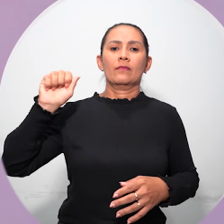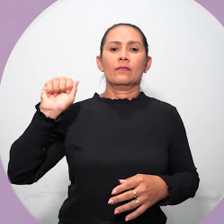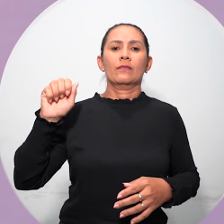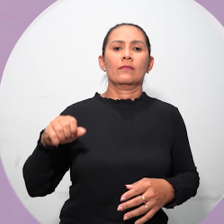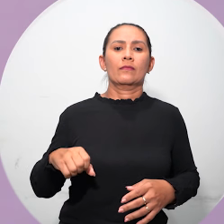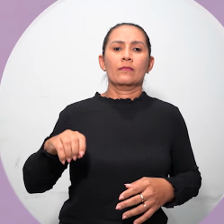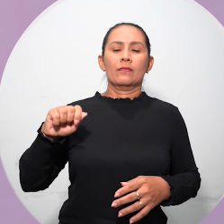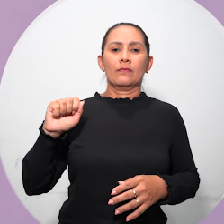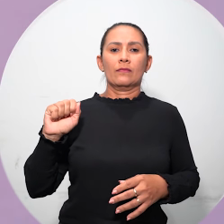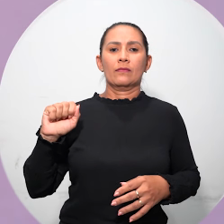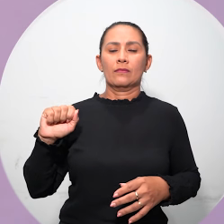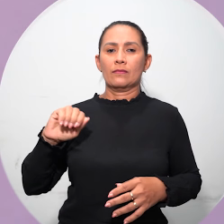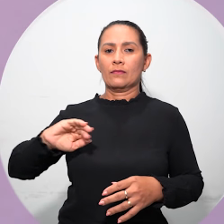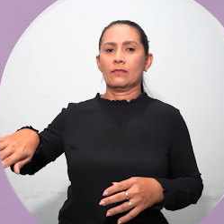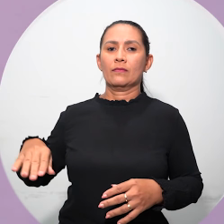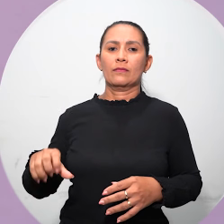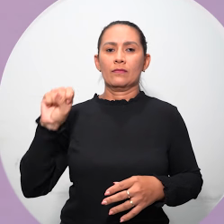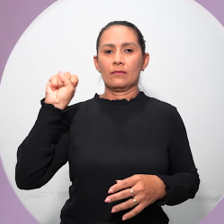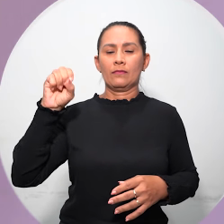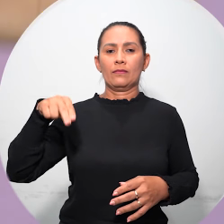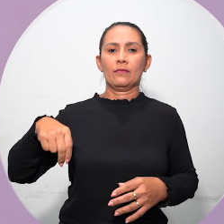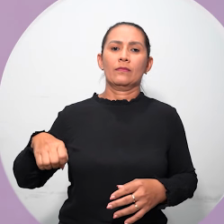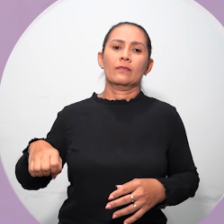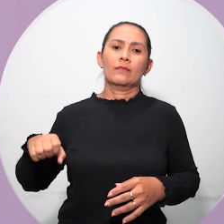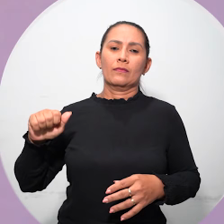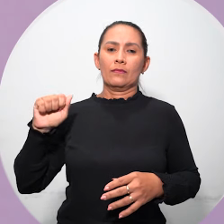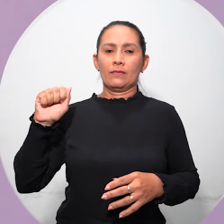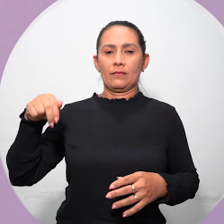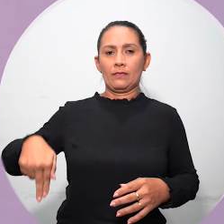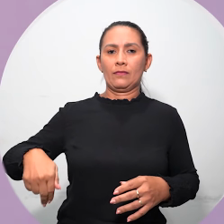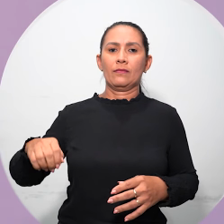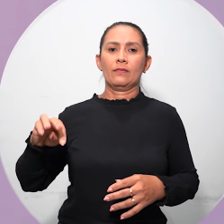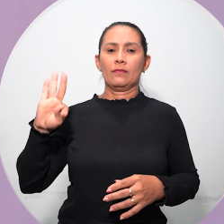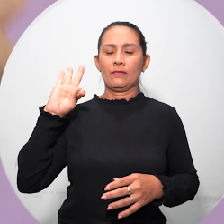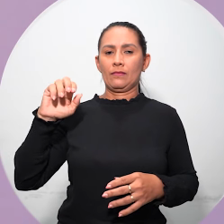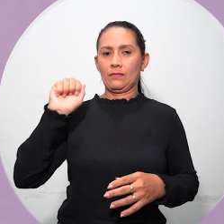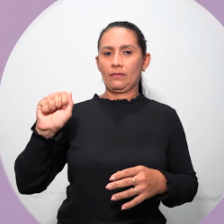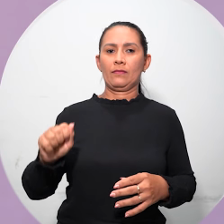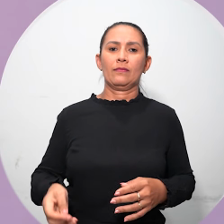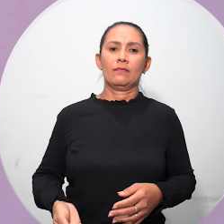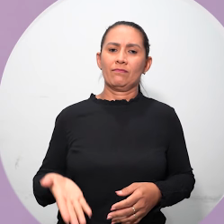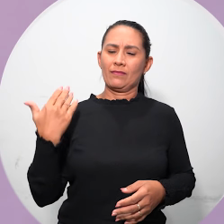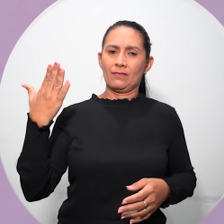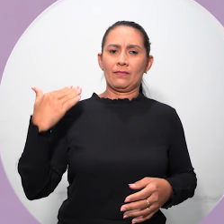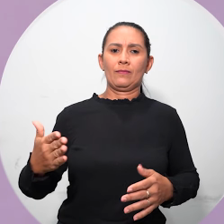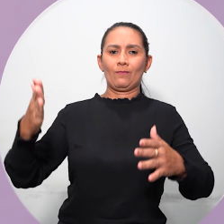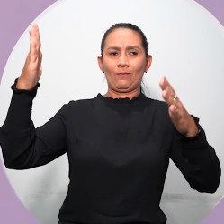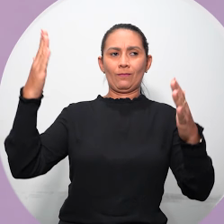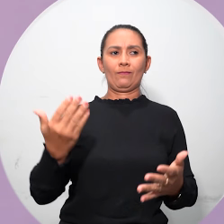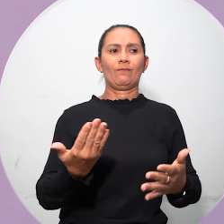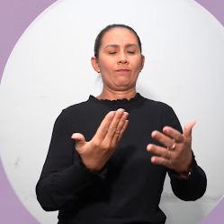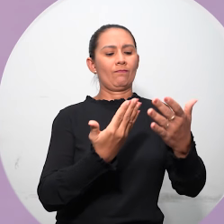tradicional a forma como ele apresentava, né? Era um telão, como hoje é telão, mas é moderno, era um telão na parede, feito por ele